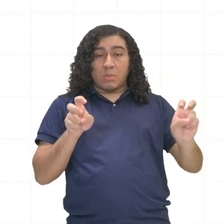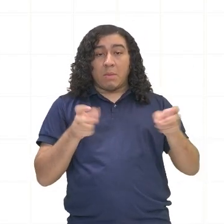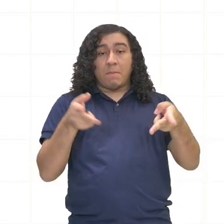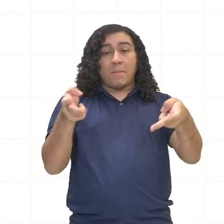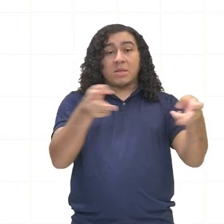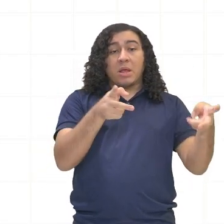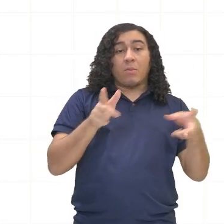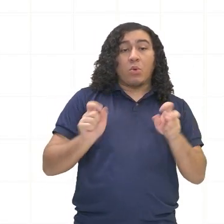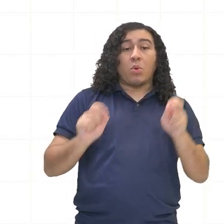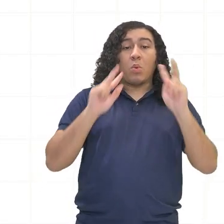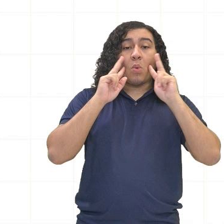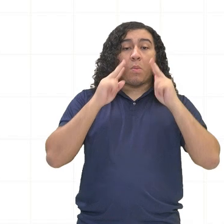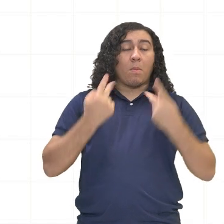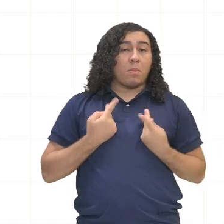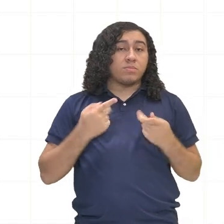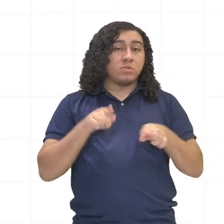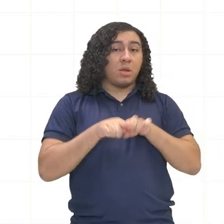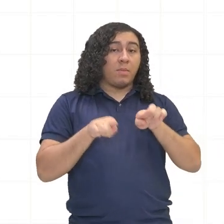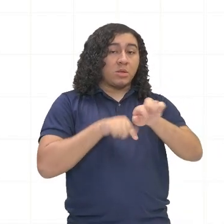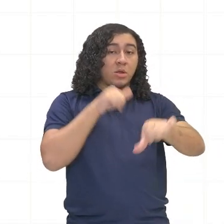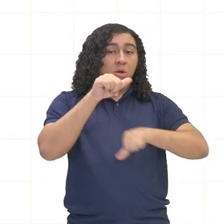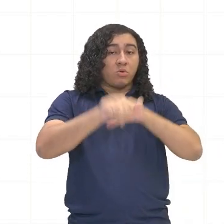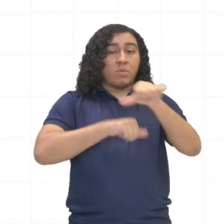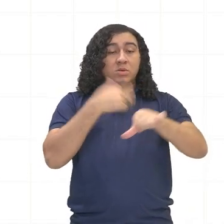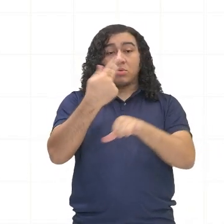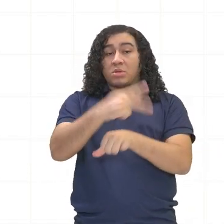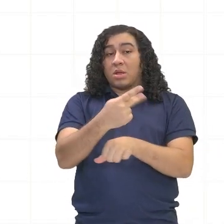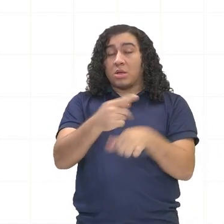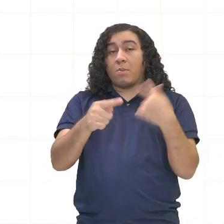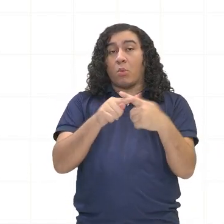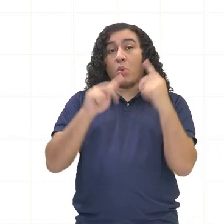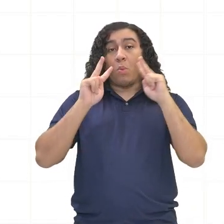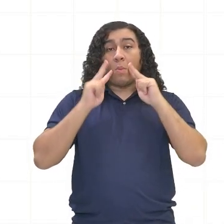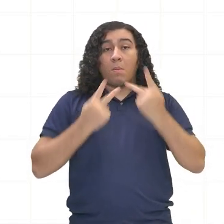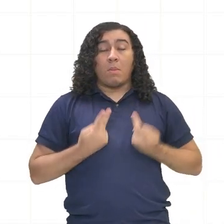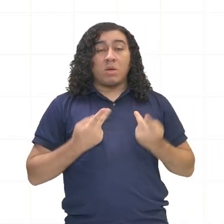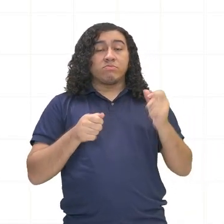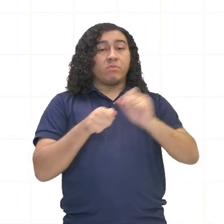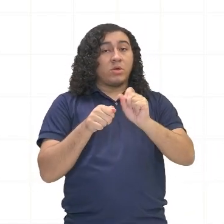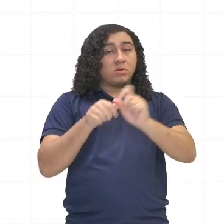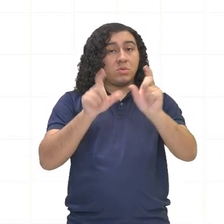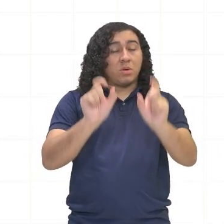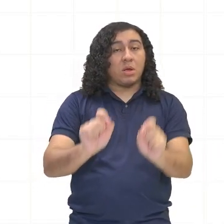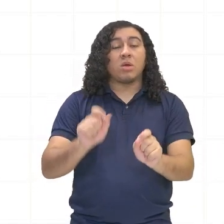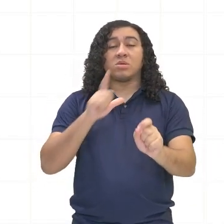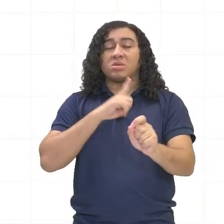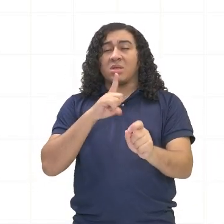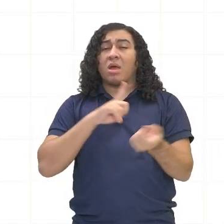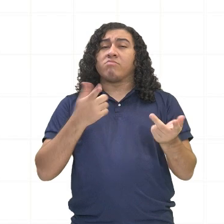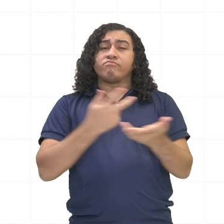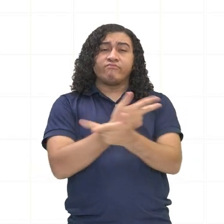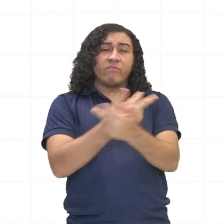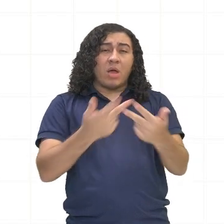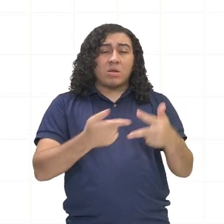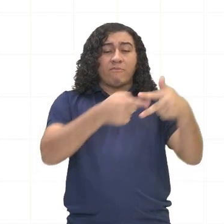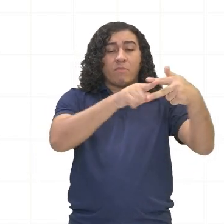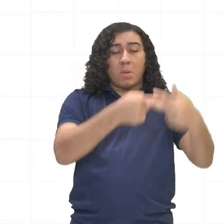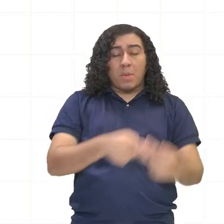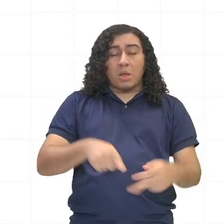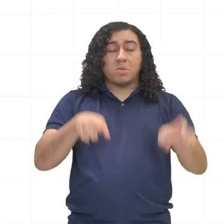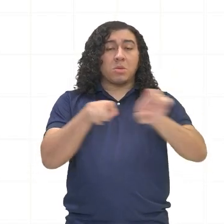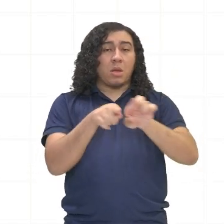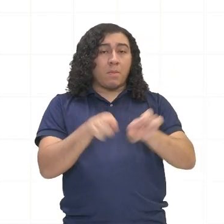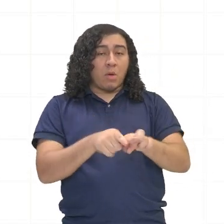o homem e suas transformações. O homem inventou ferramentas, o fogo, a agricultura,